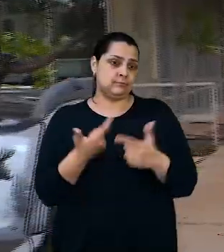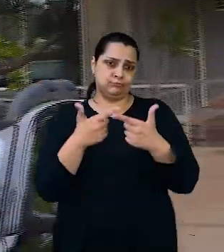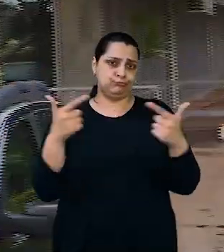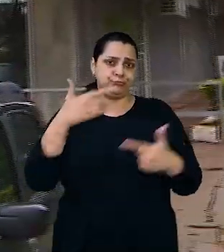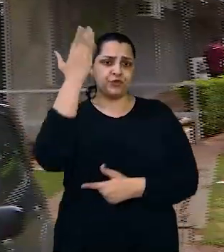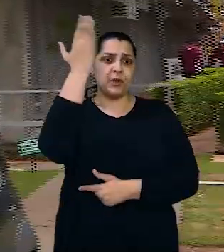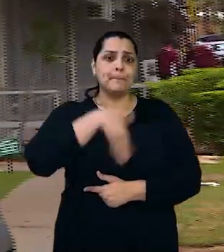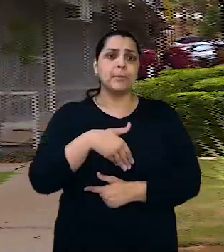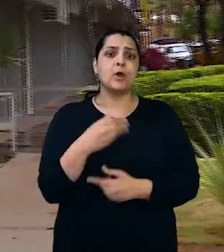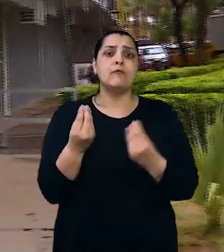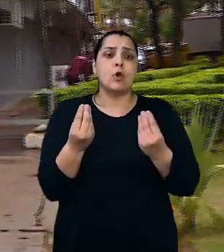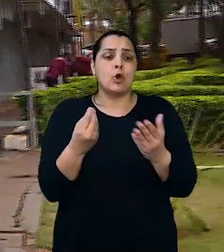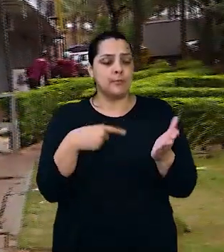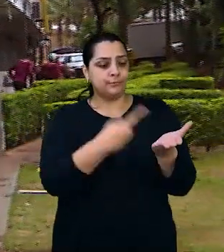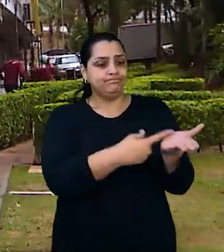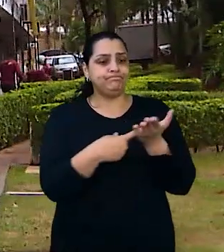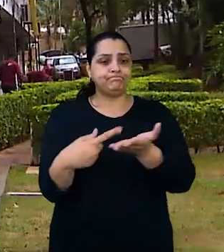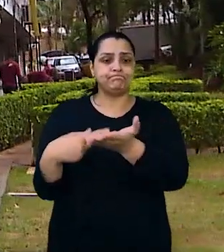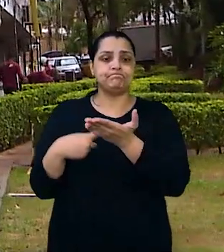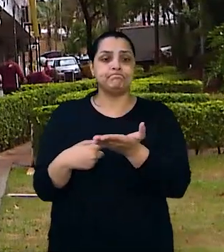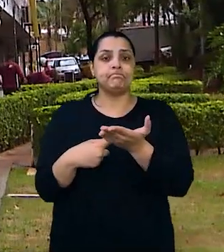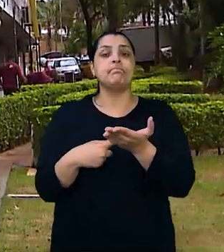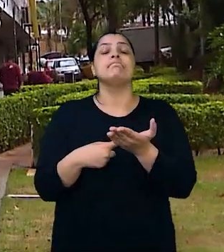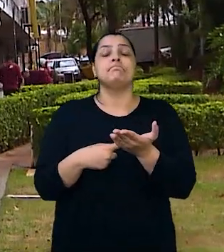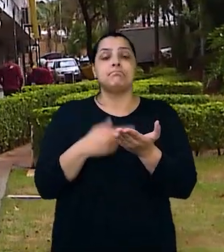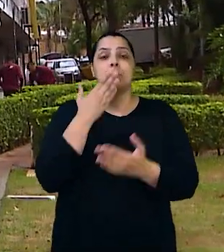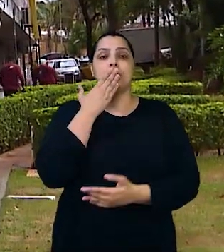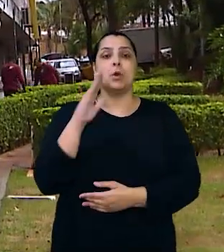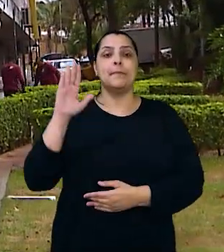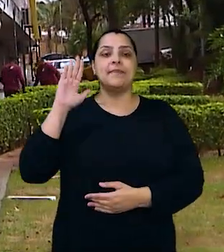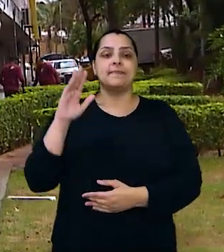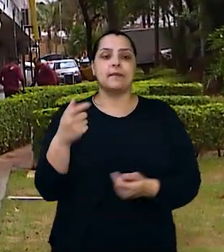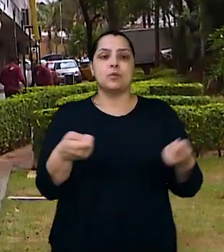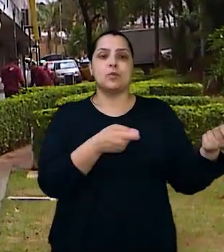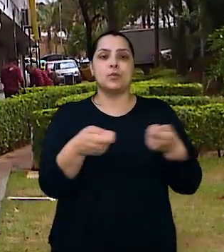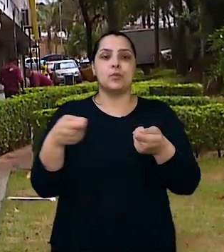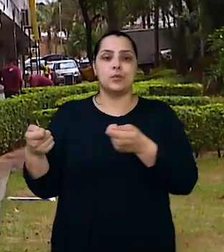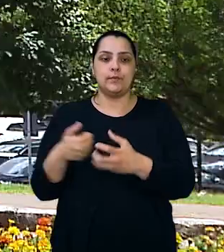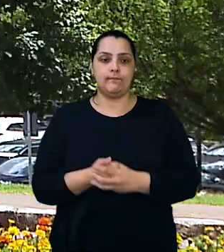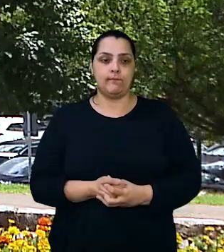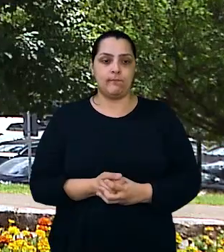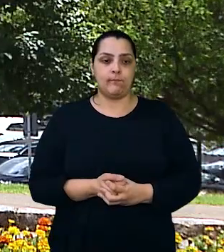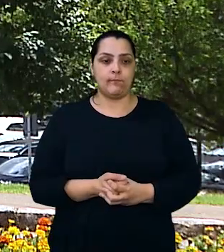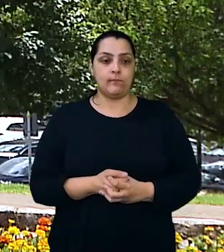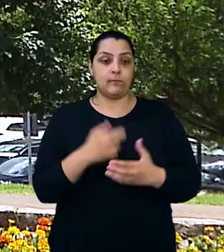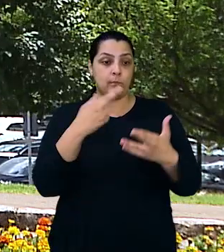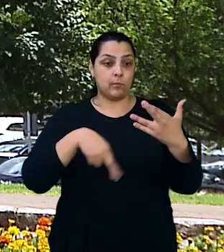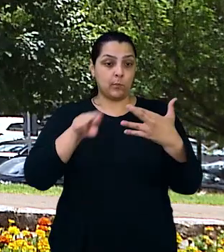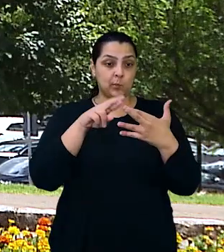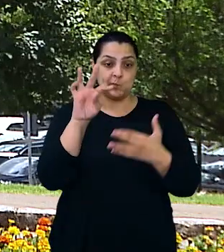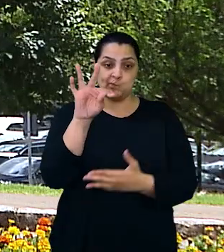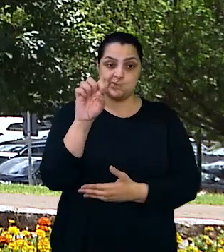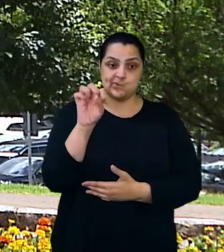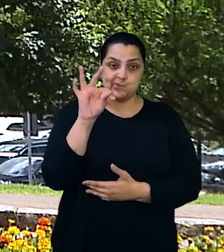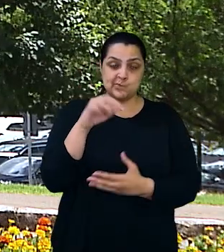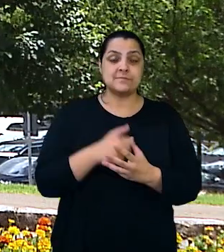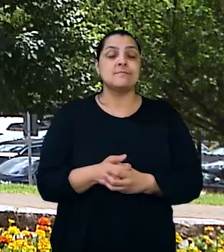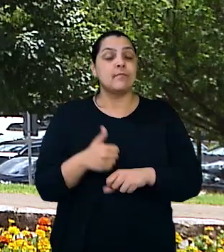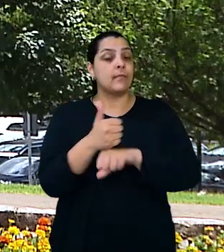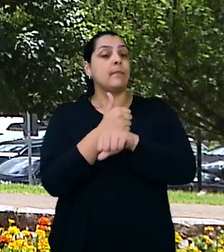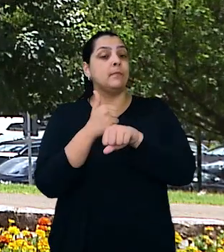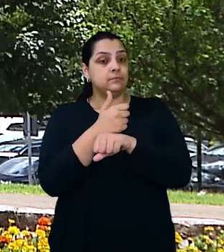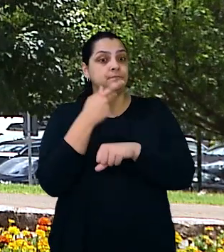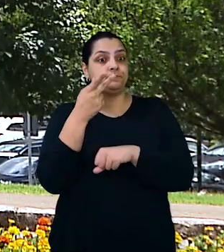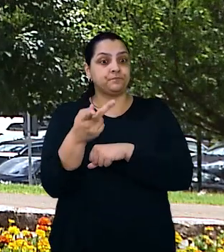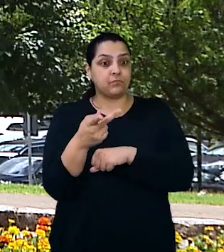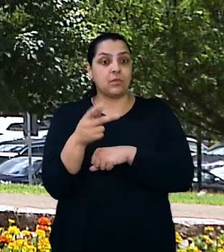prova suficiente de que o benefício tivesse sido prometido nas negociações. Em recurso ao TST, o profissional